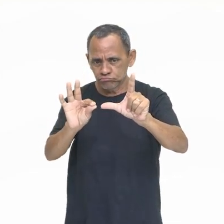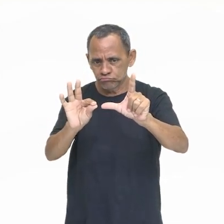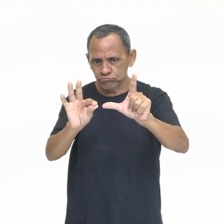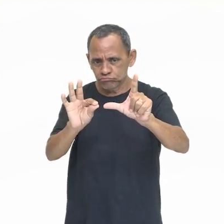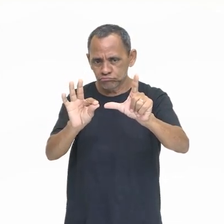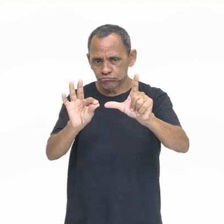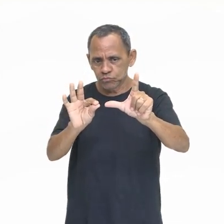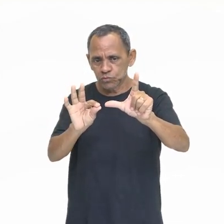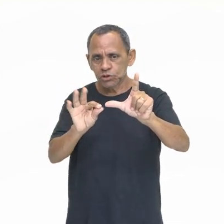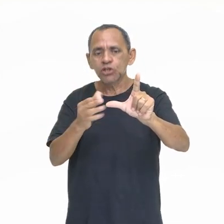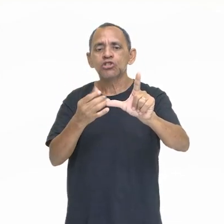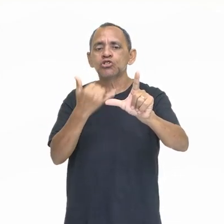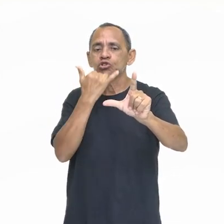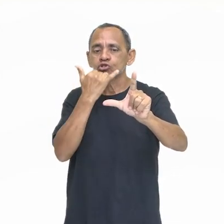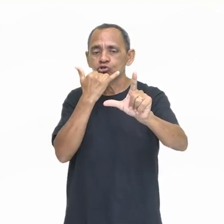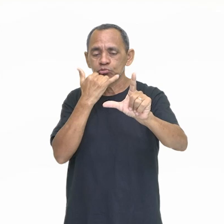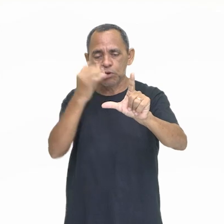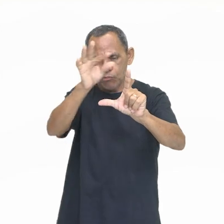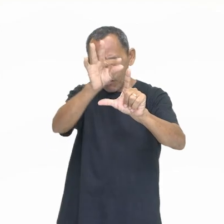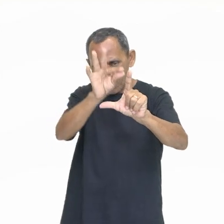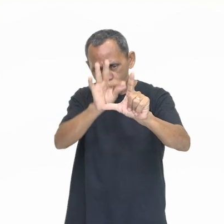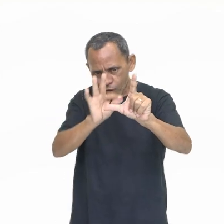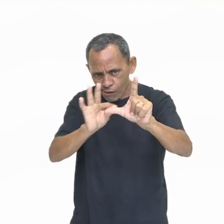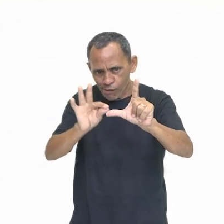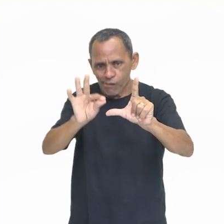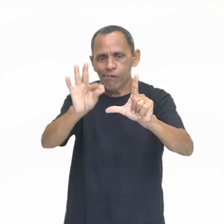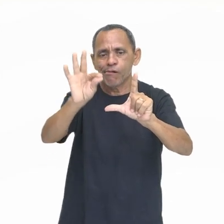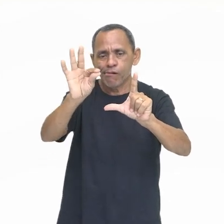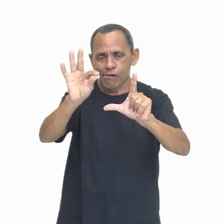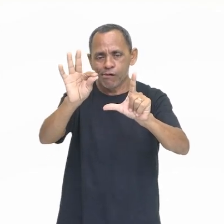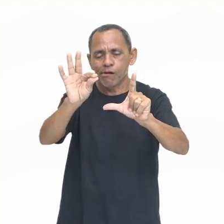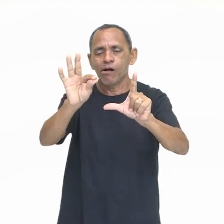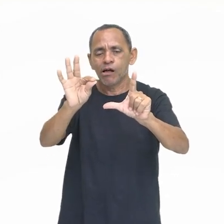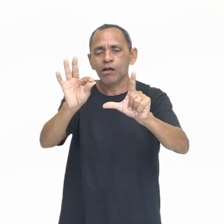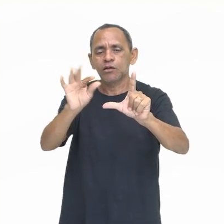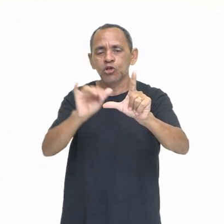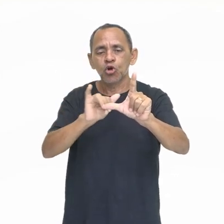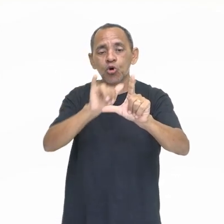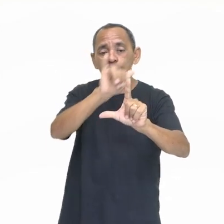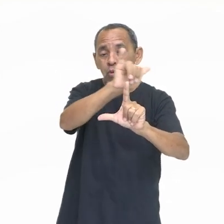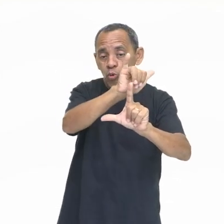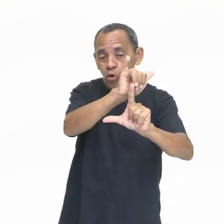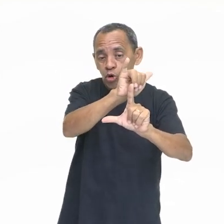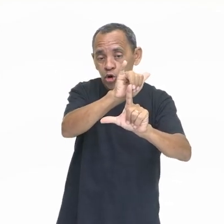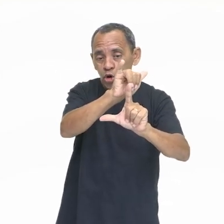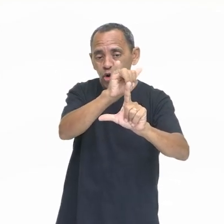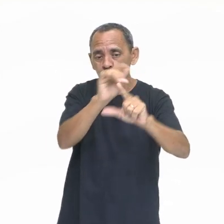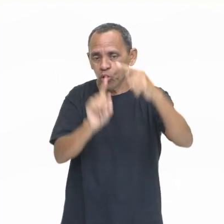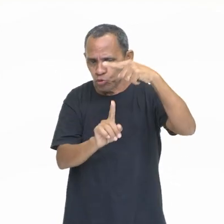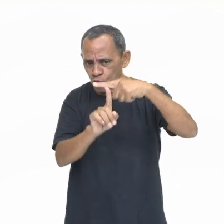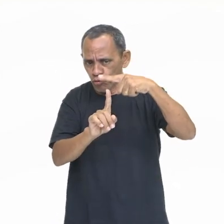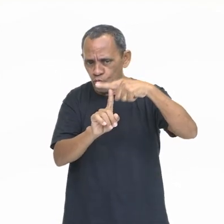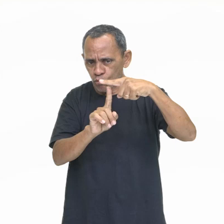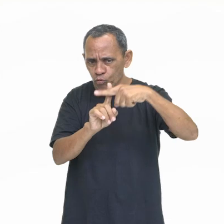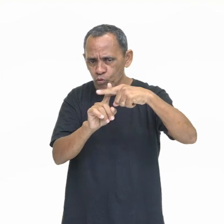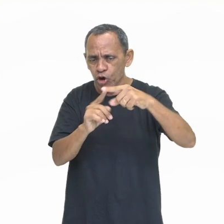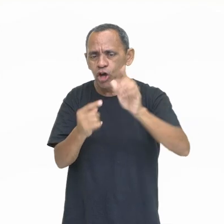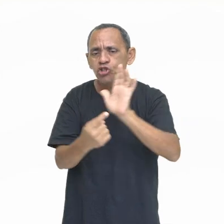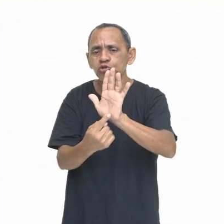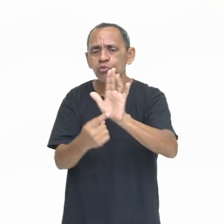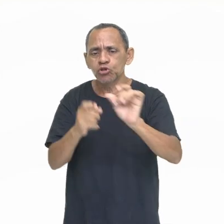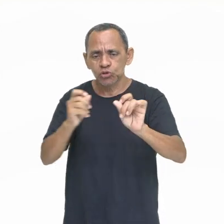vértice vai estar aqui embaixo, ó. Por isso nós dizemos que é valor mínimo, e esse valor do y do vértice é exatamente essa distância aqui,